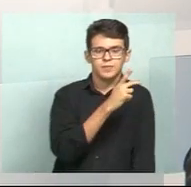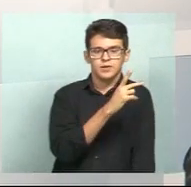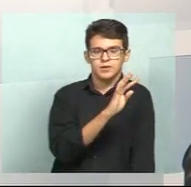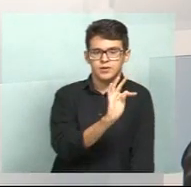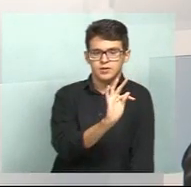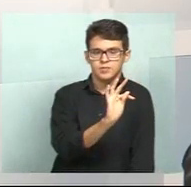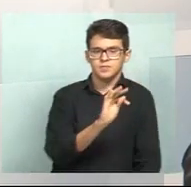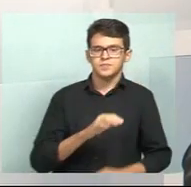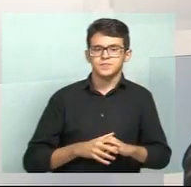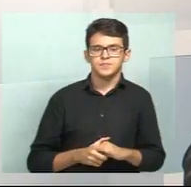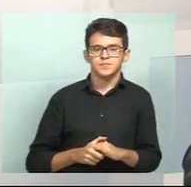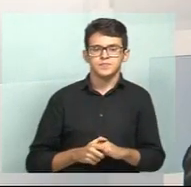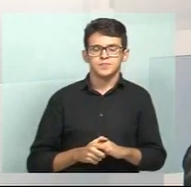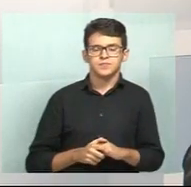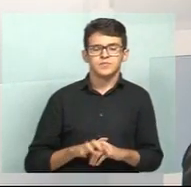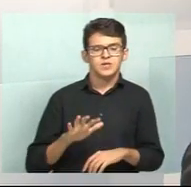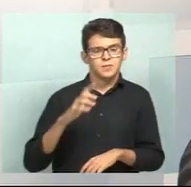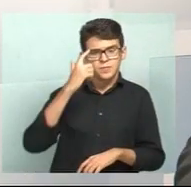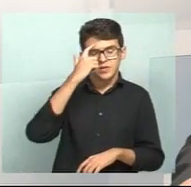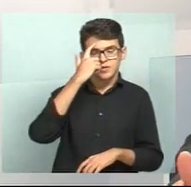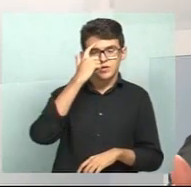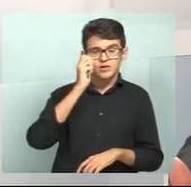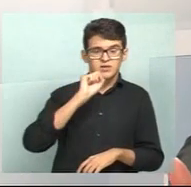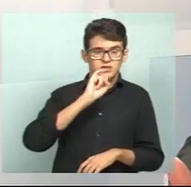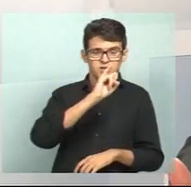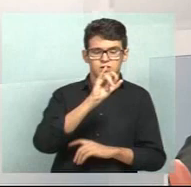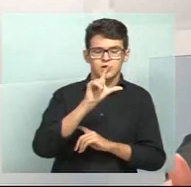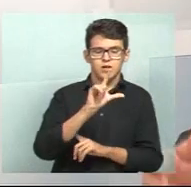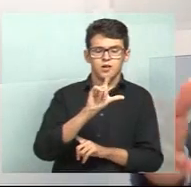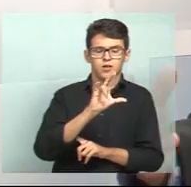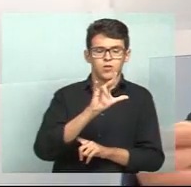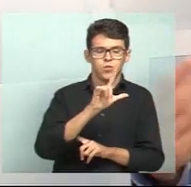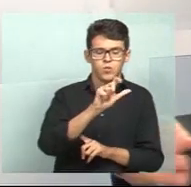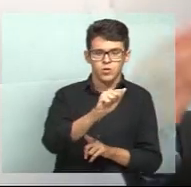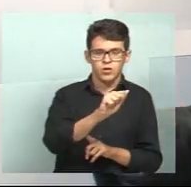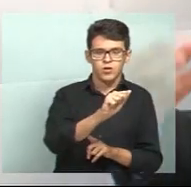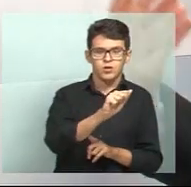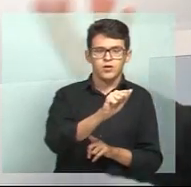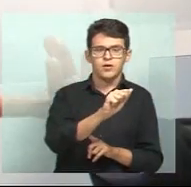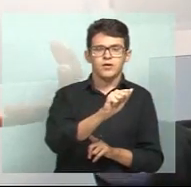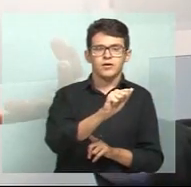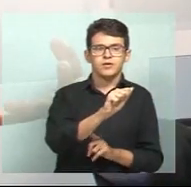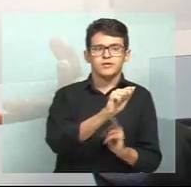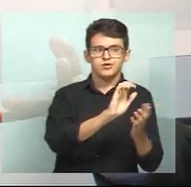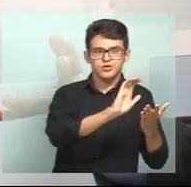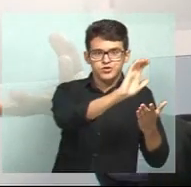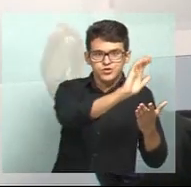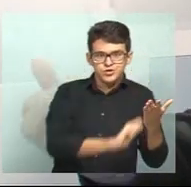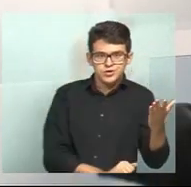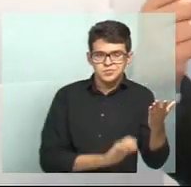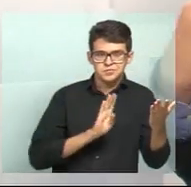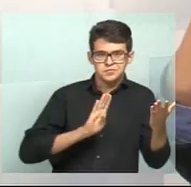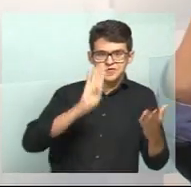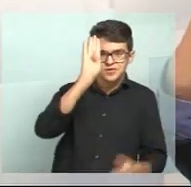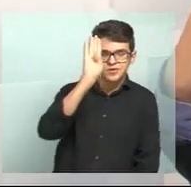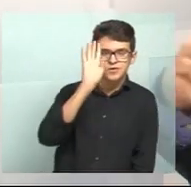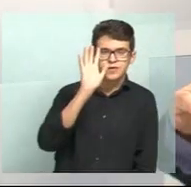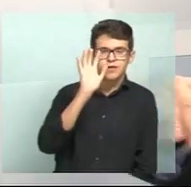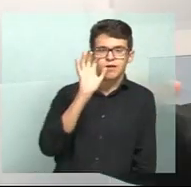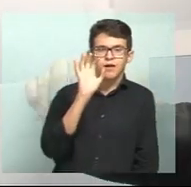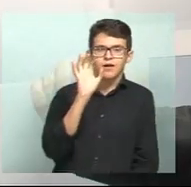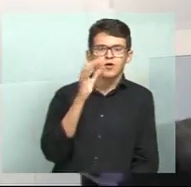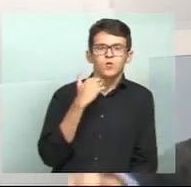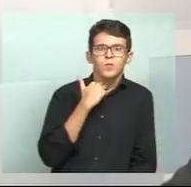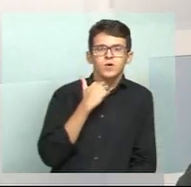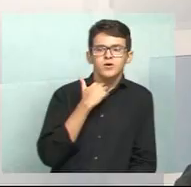você tira da arena um candidato que causa emoções como Lula e o próprio Bolsonaro... Pô, o que